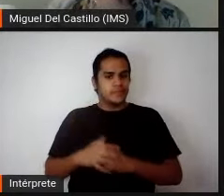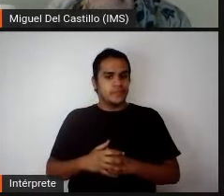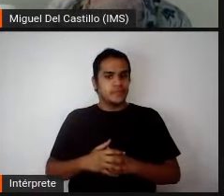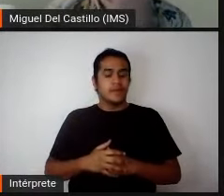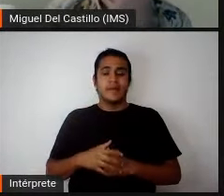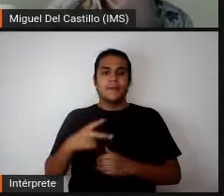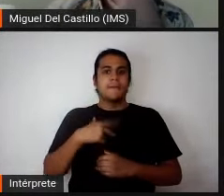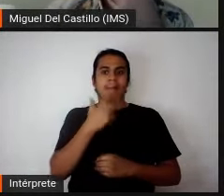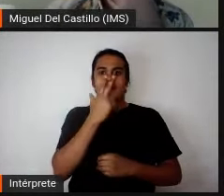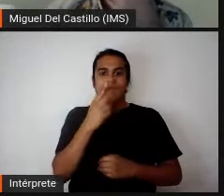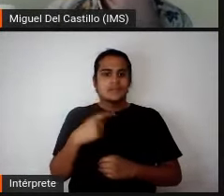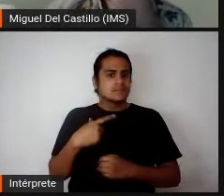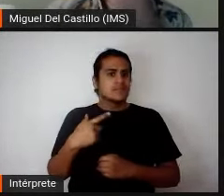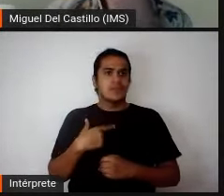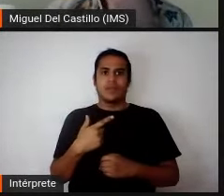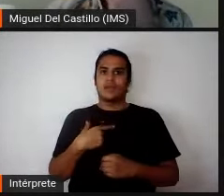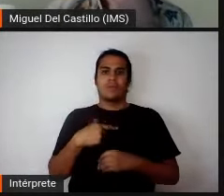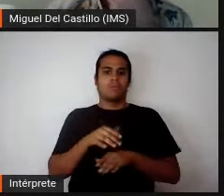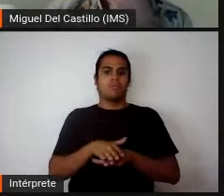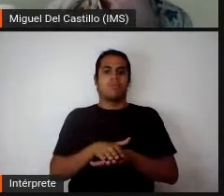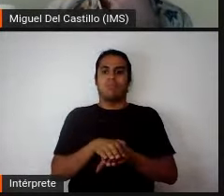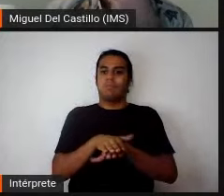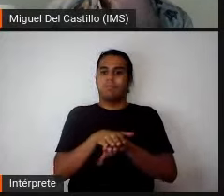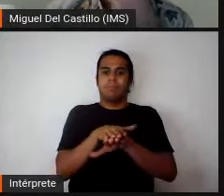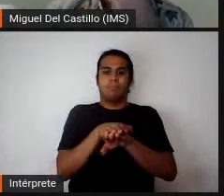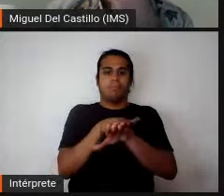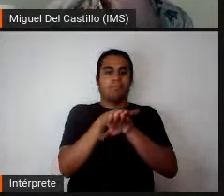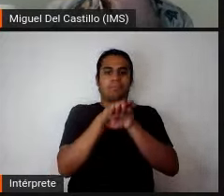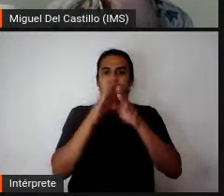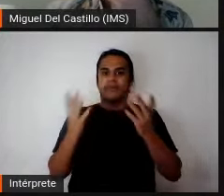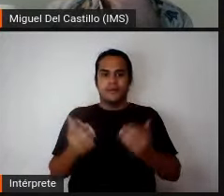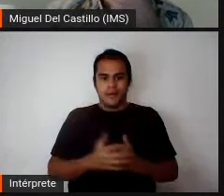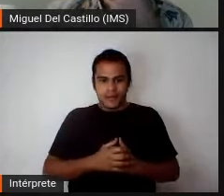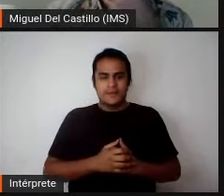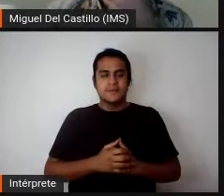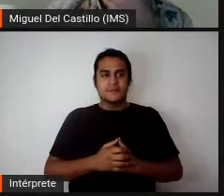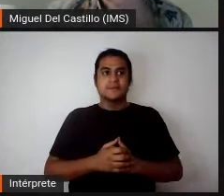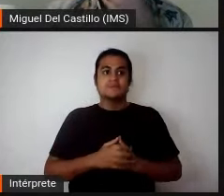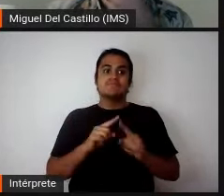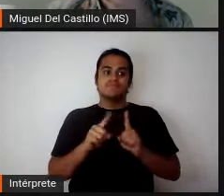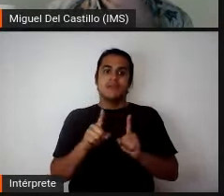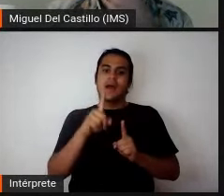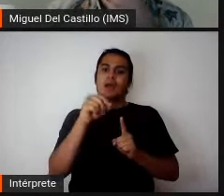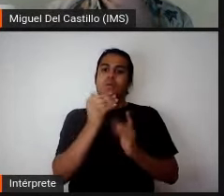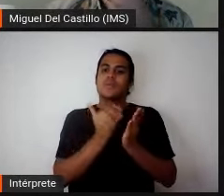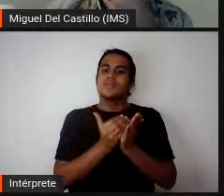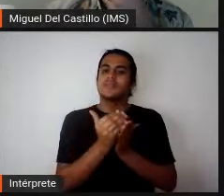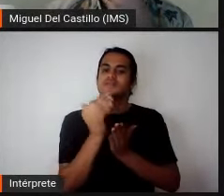água. E esse foi o início